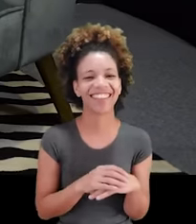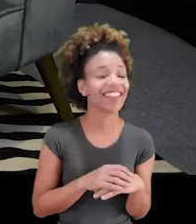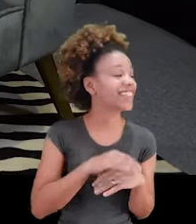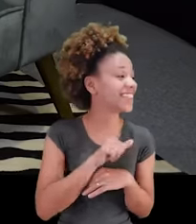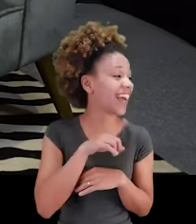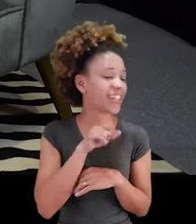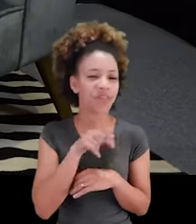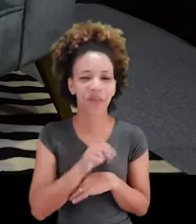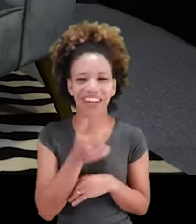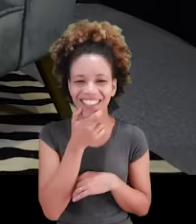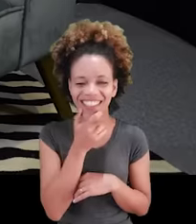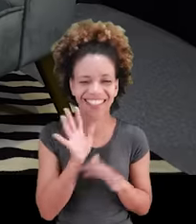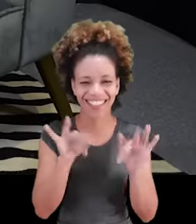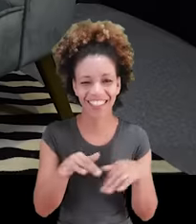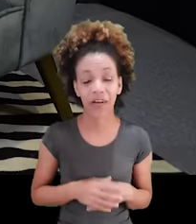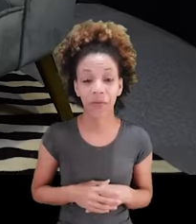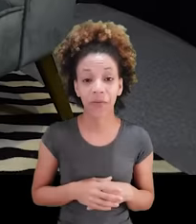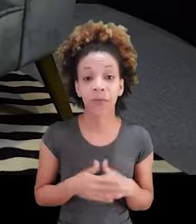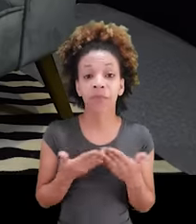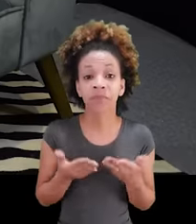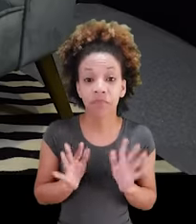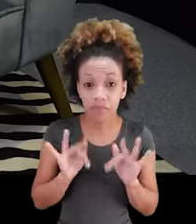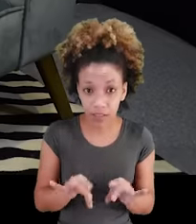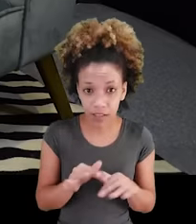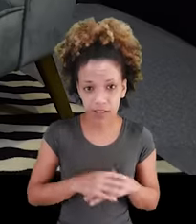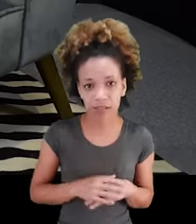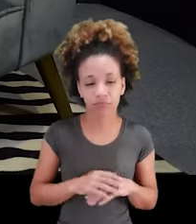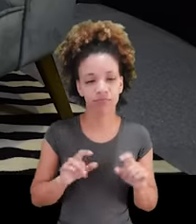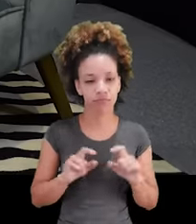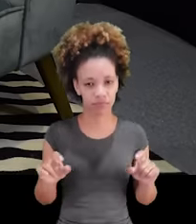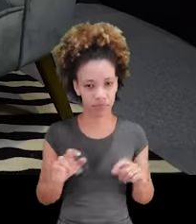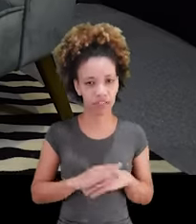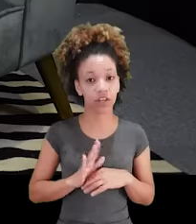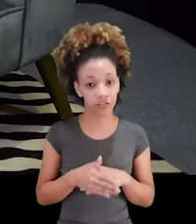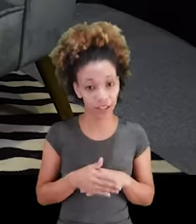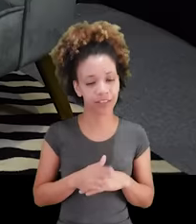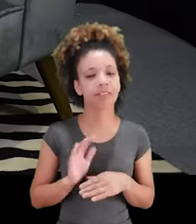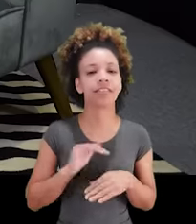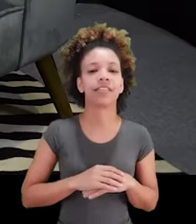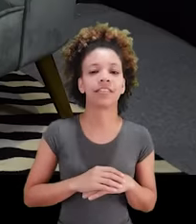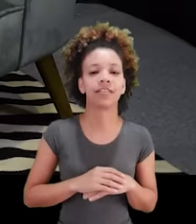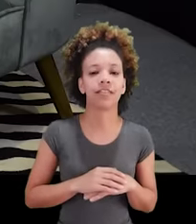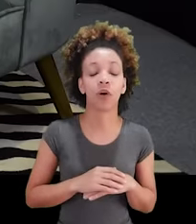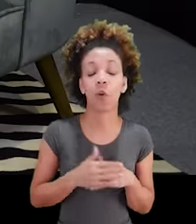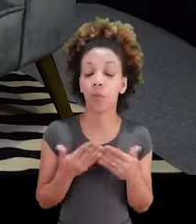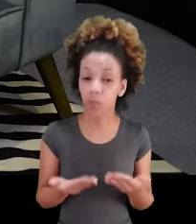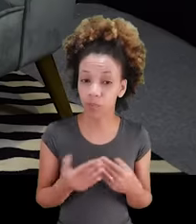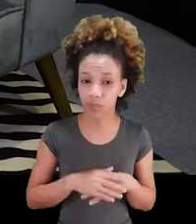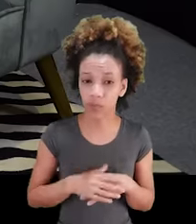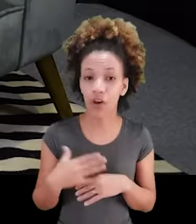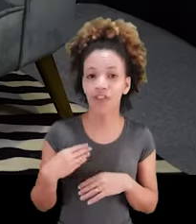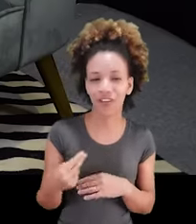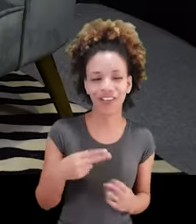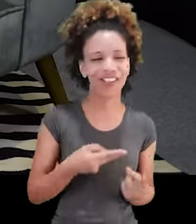The World e a gente encerra aqui. Gente, eu vou encerrar com um trecho, então, já que a edição vai botar, de O Filho